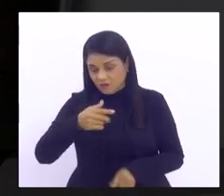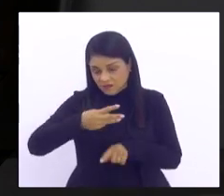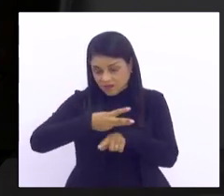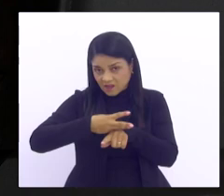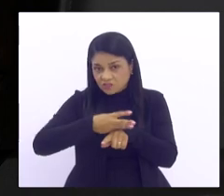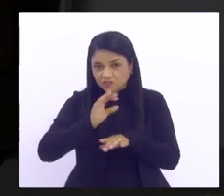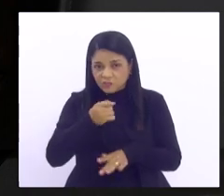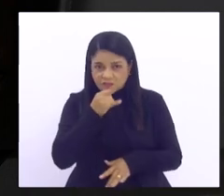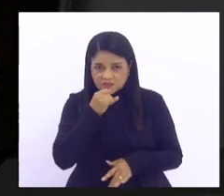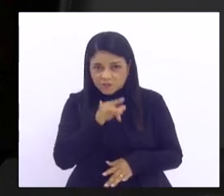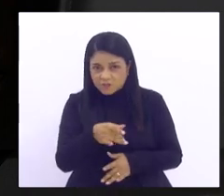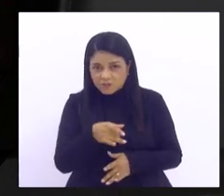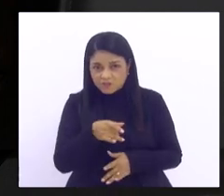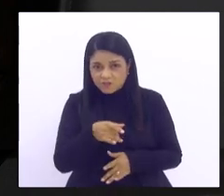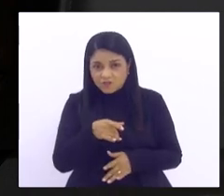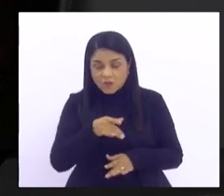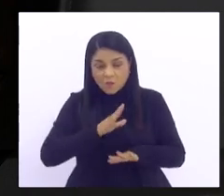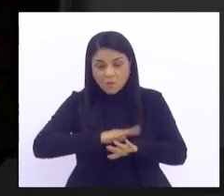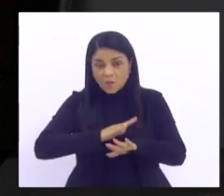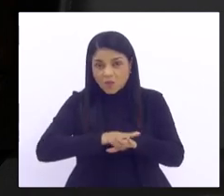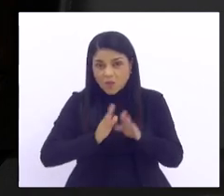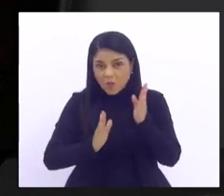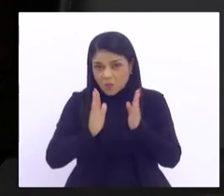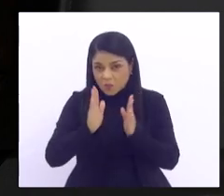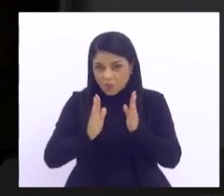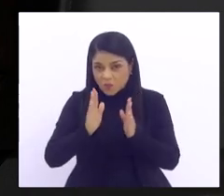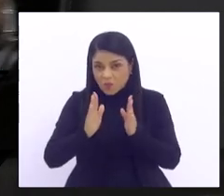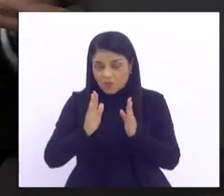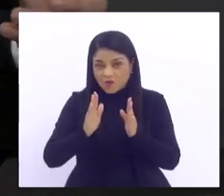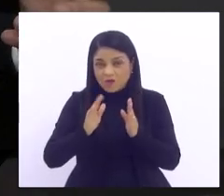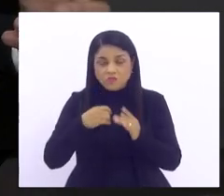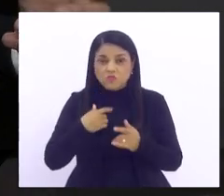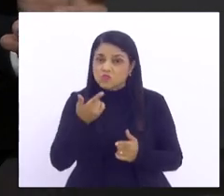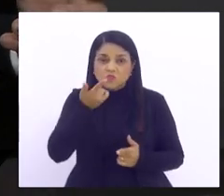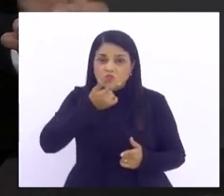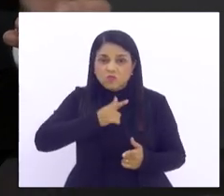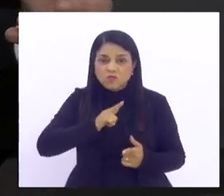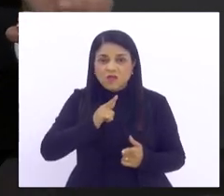Em muitos momentos ele não tem condições de discernir